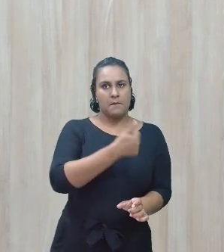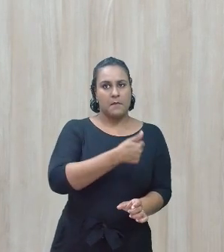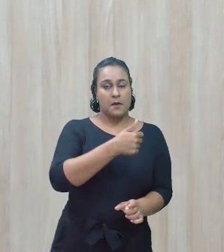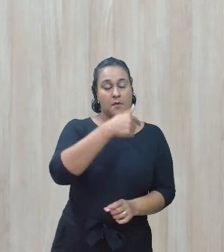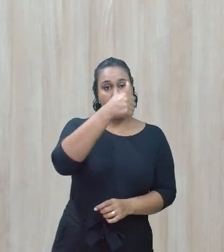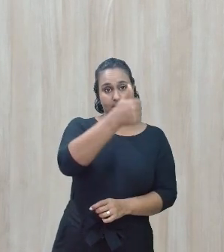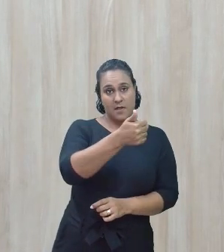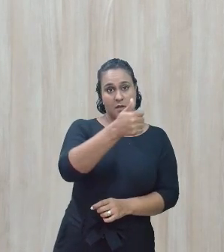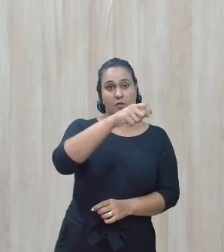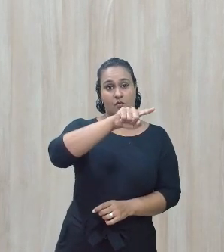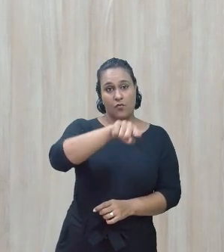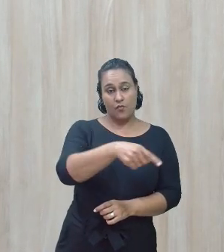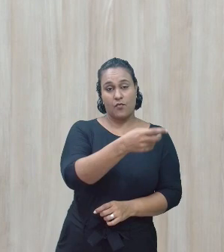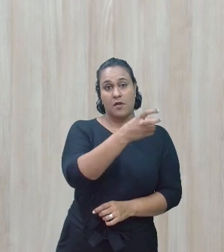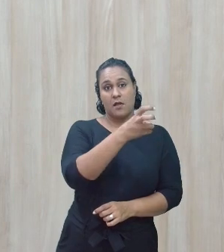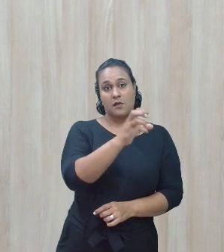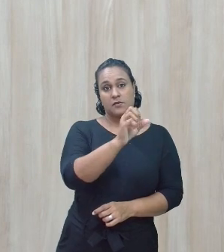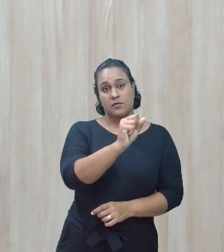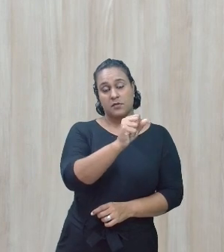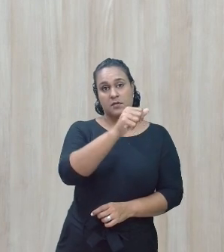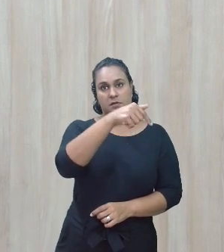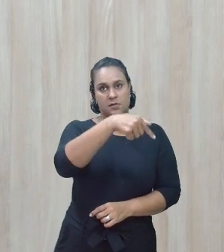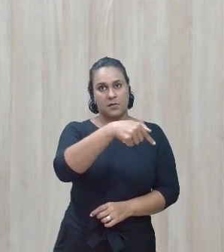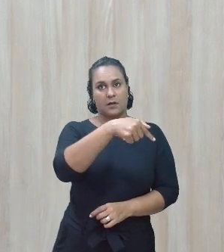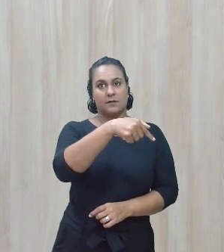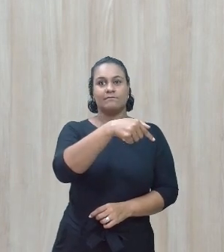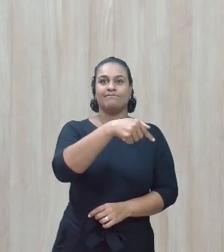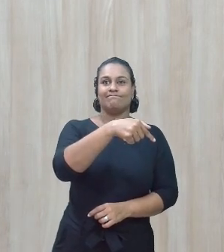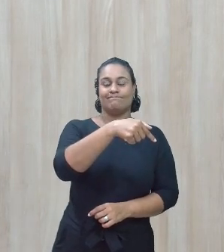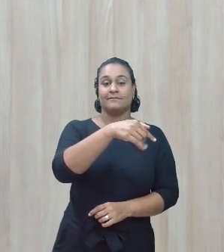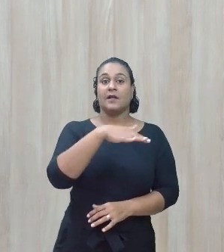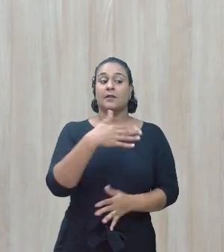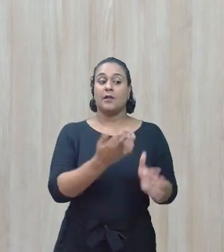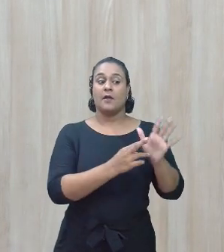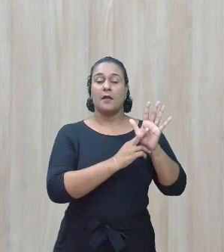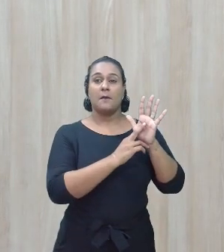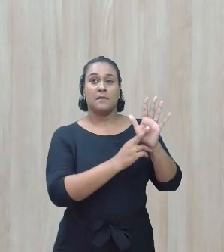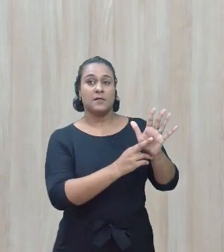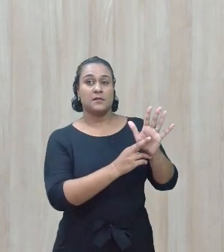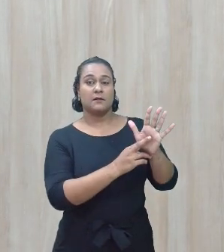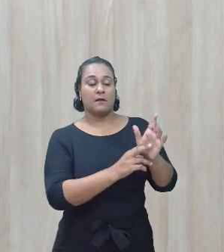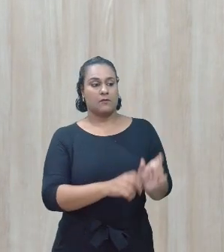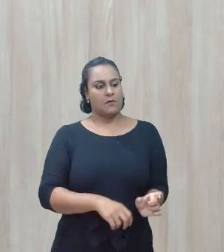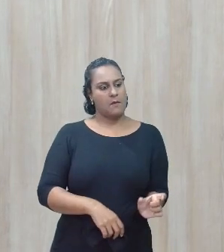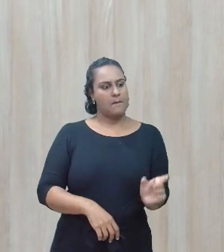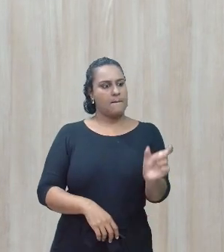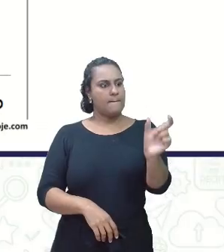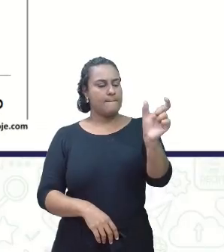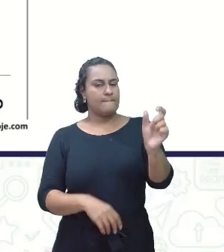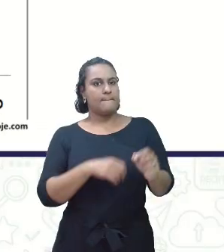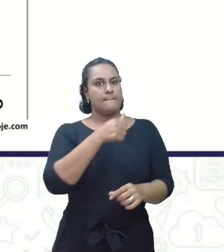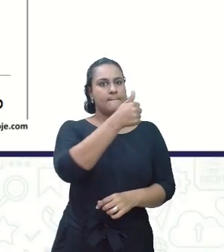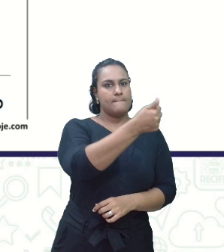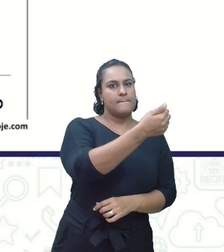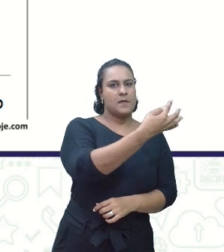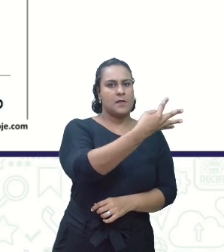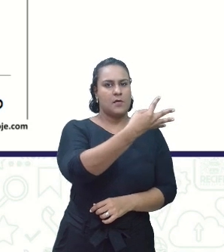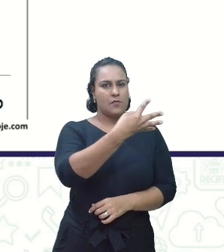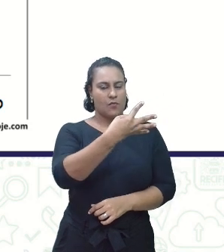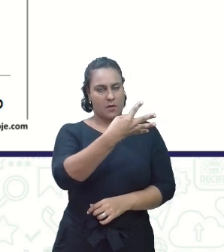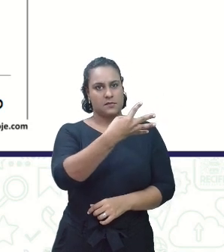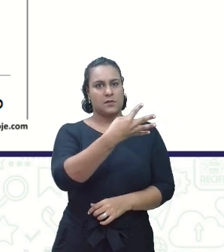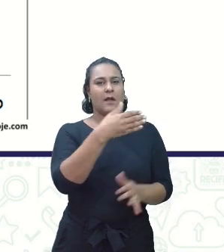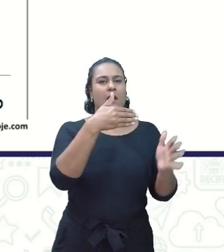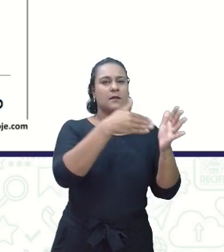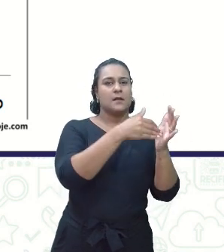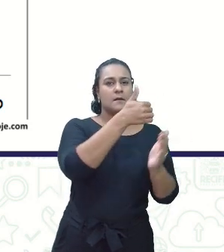está aqui entre o 1.400 e o 1.600, representando essa altura entre esses dois valores. É uma